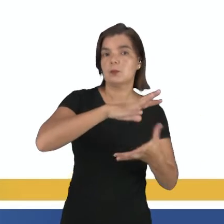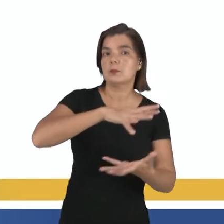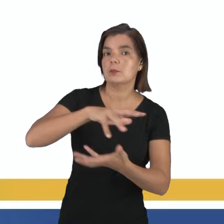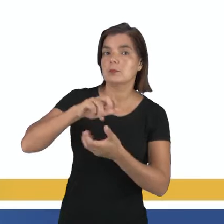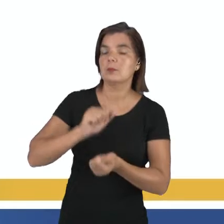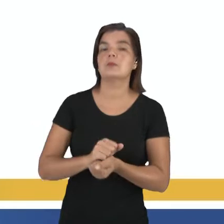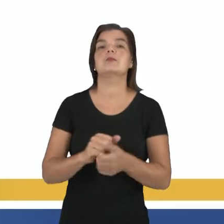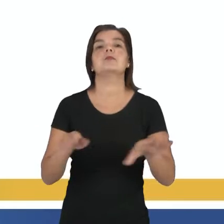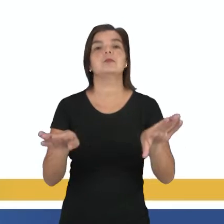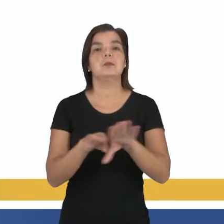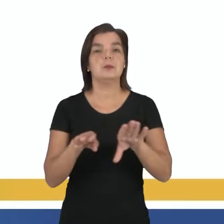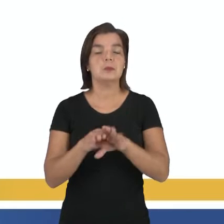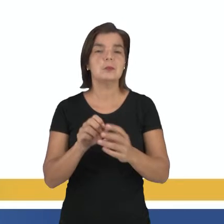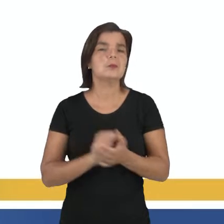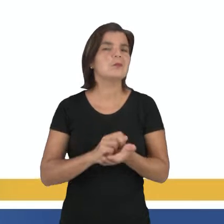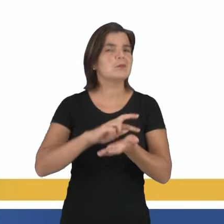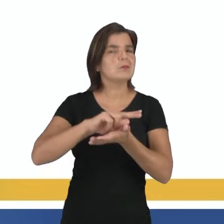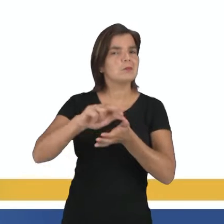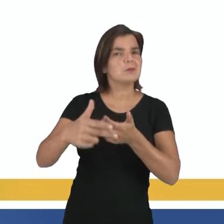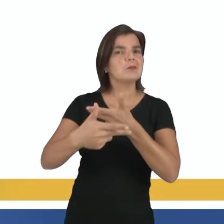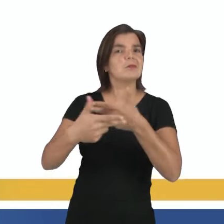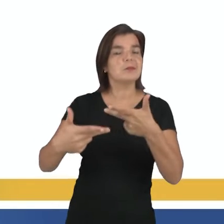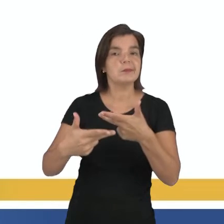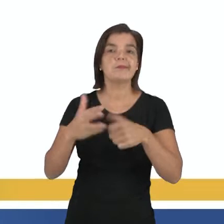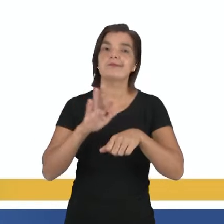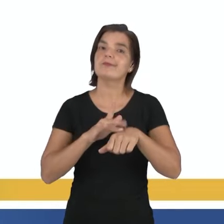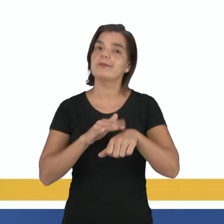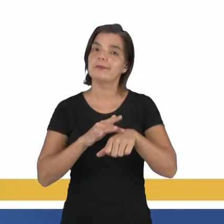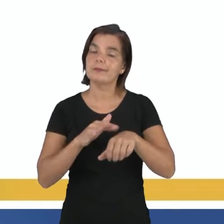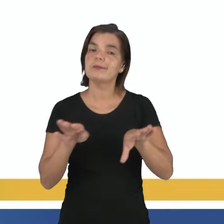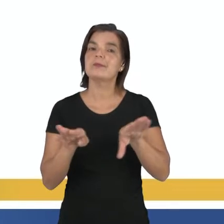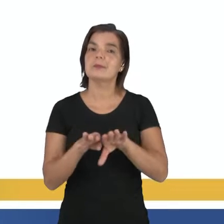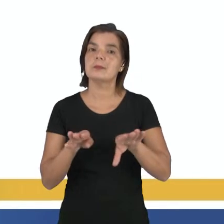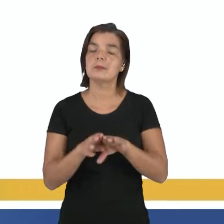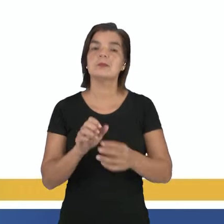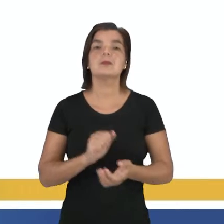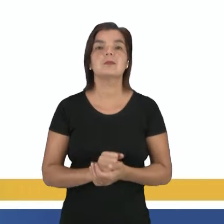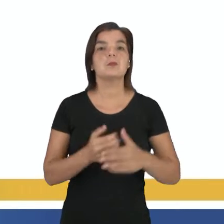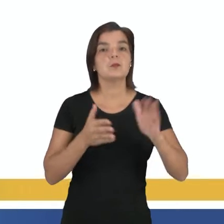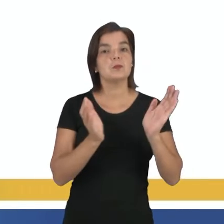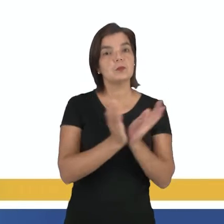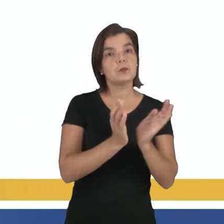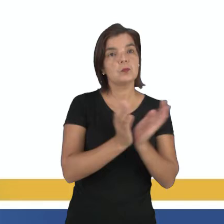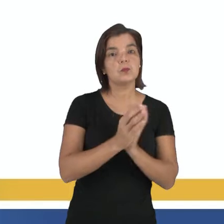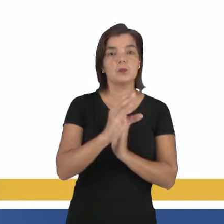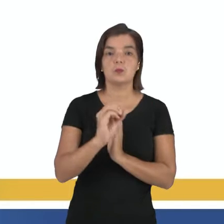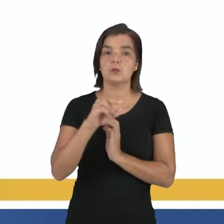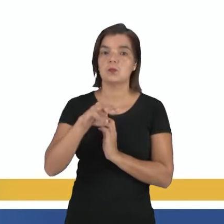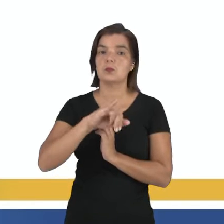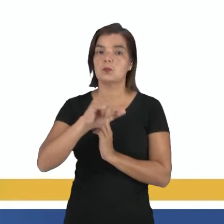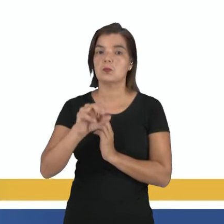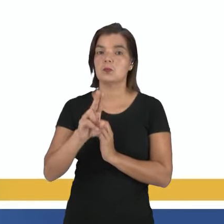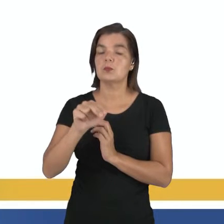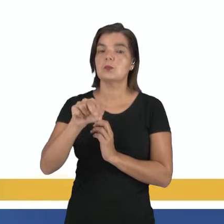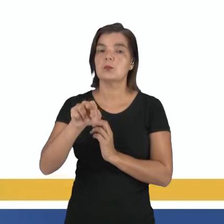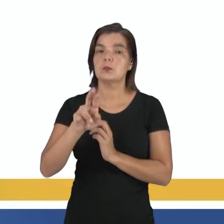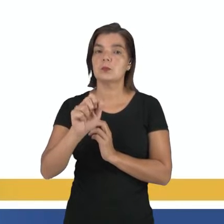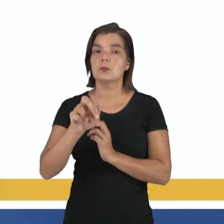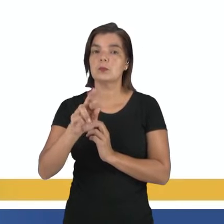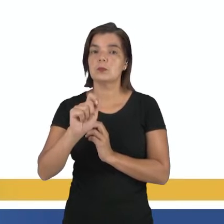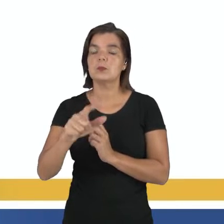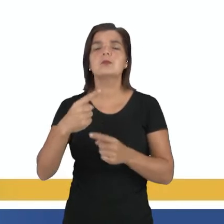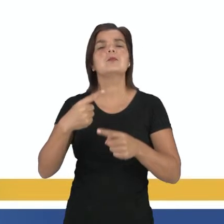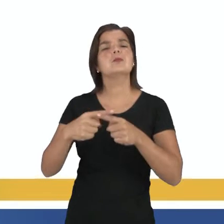pandemias, epidemias, tudo isso entra nessa classificação conjuntural. Aí, por